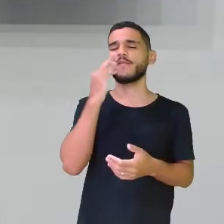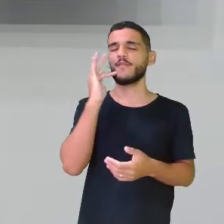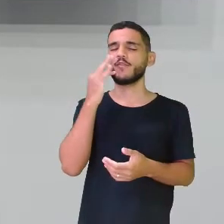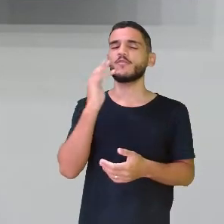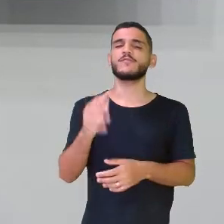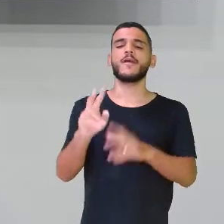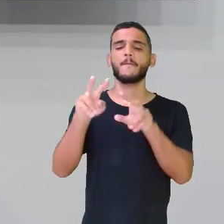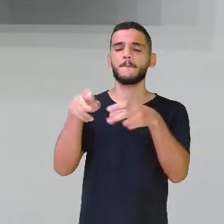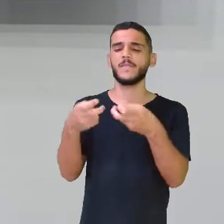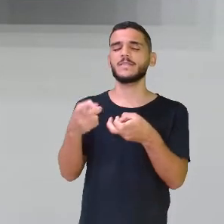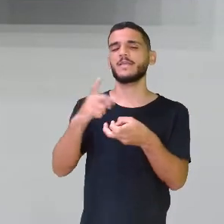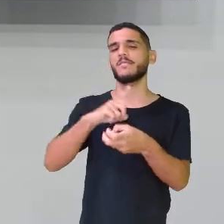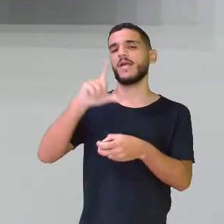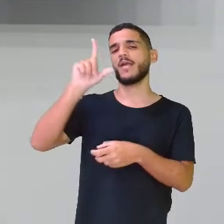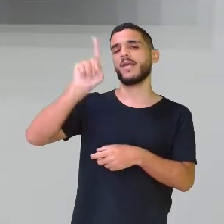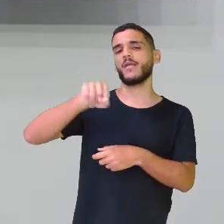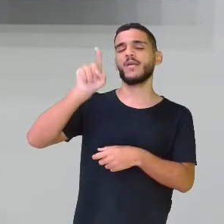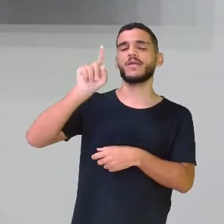pode ver lá,